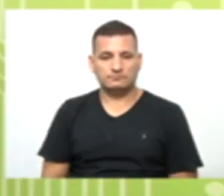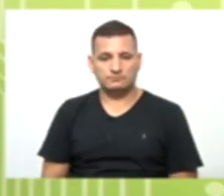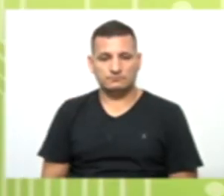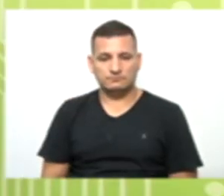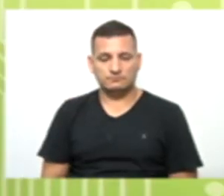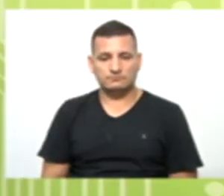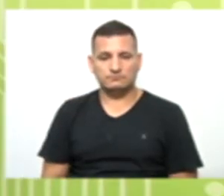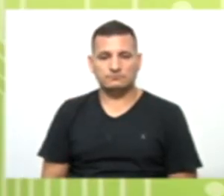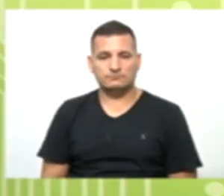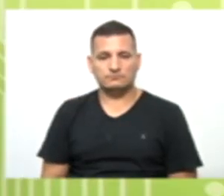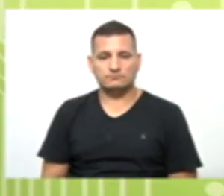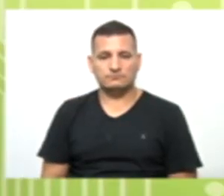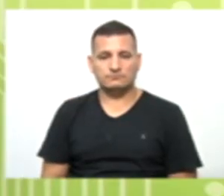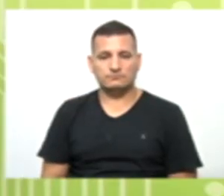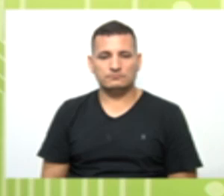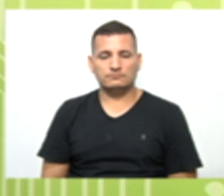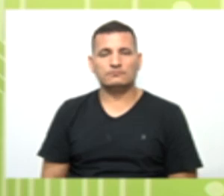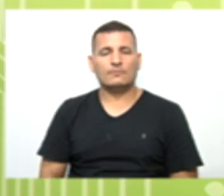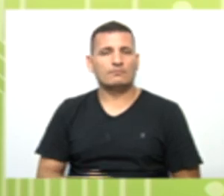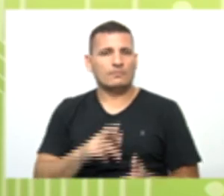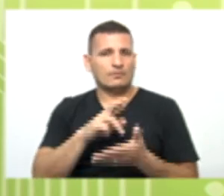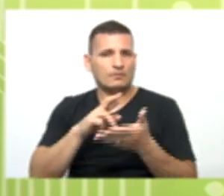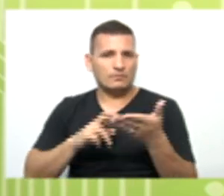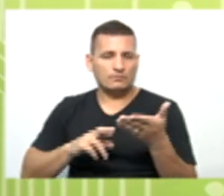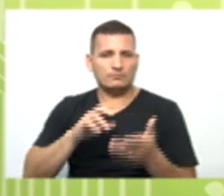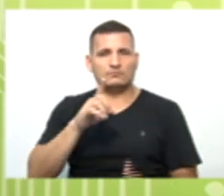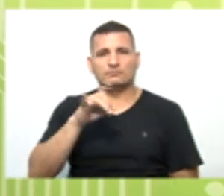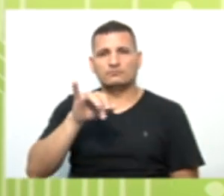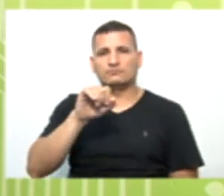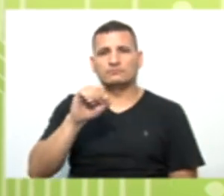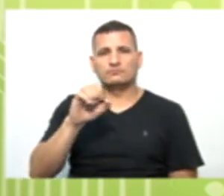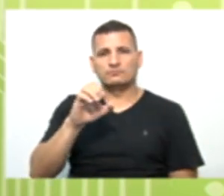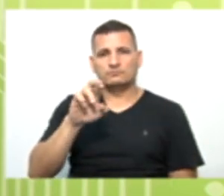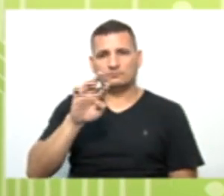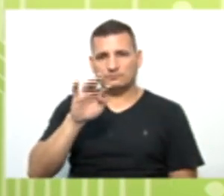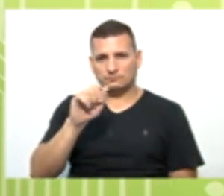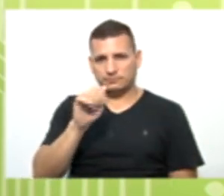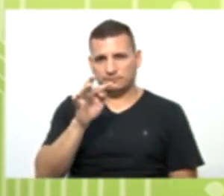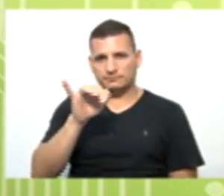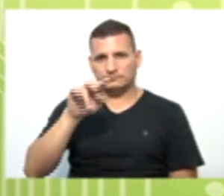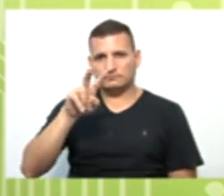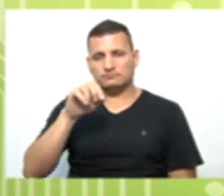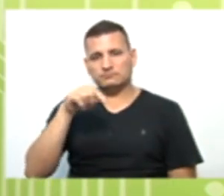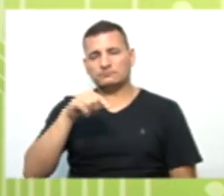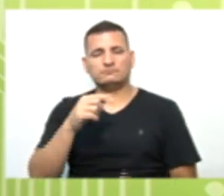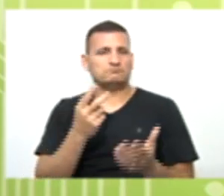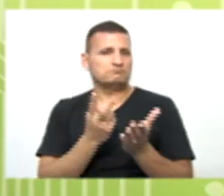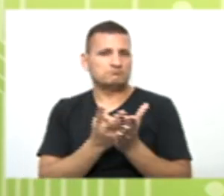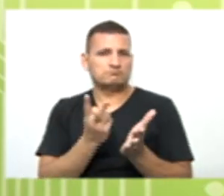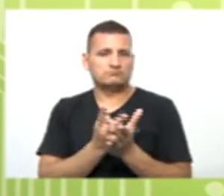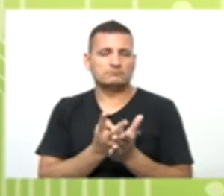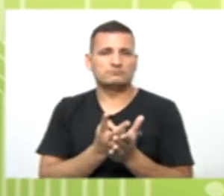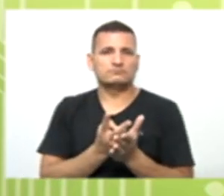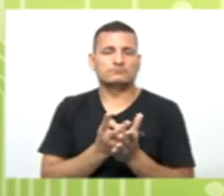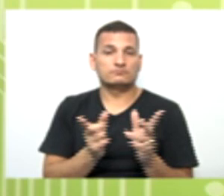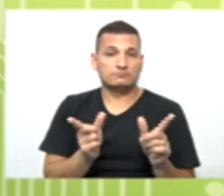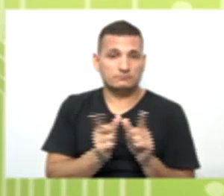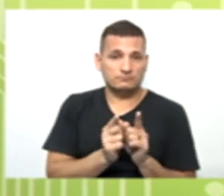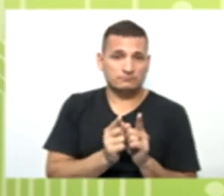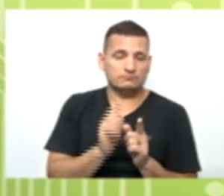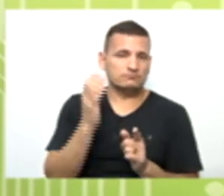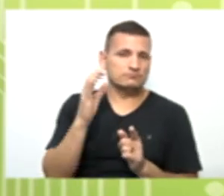ele tem as mesmas características de um resumo científico. Adota-se, então, a terceira